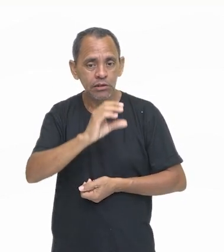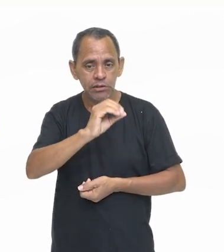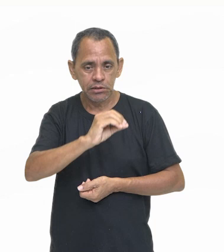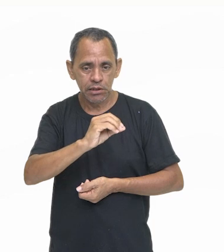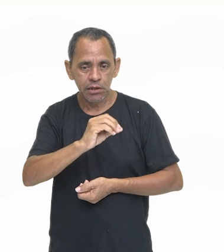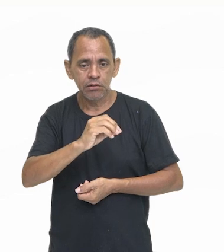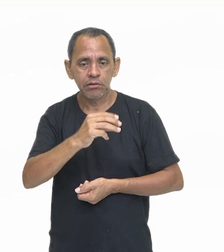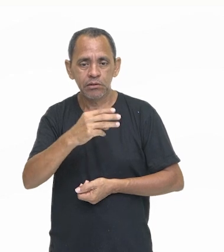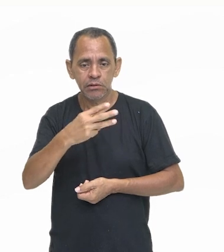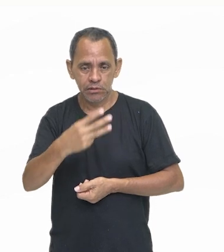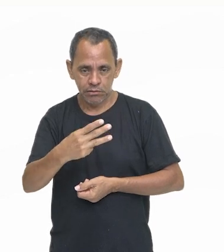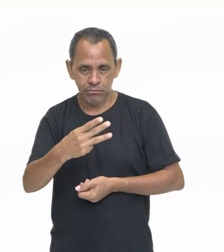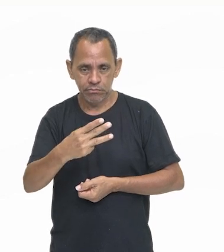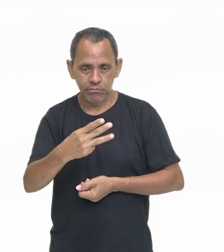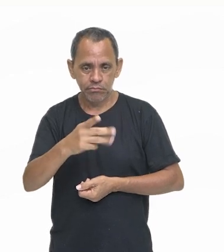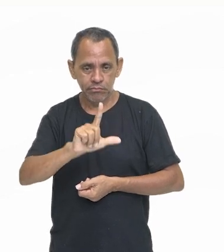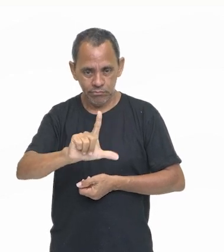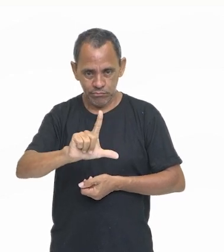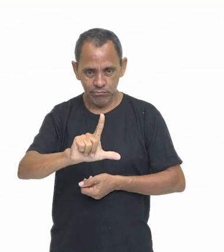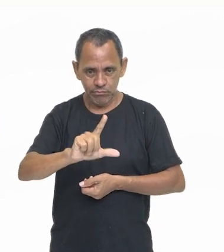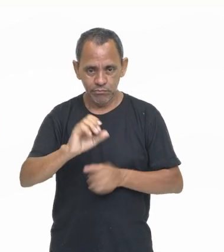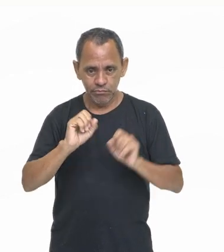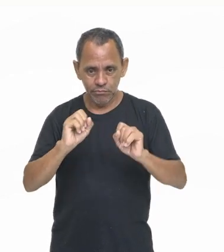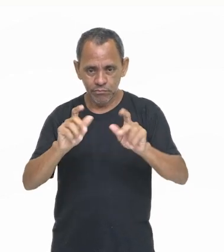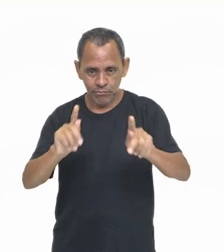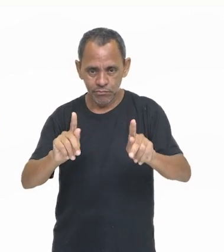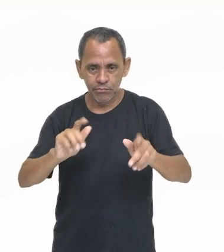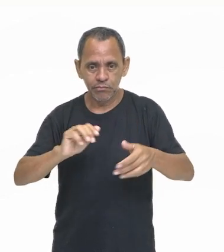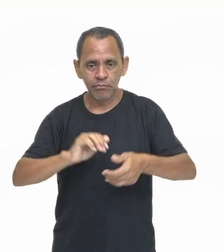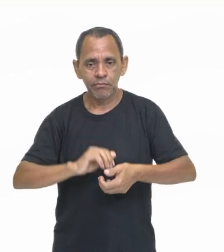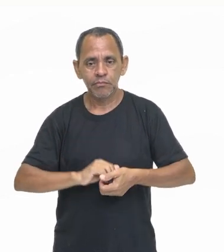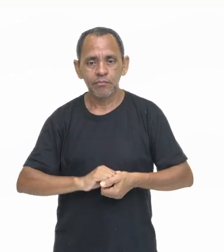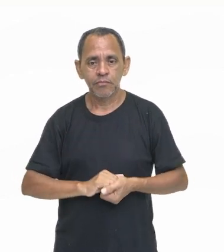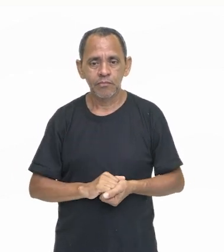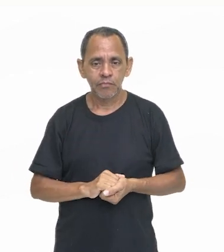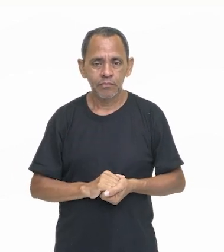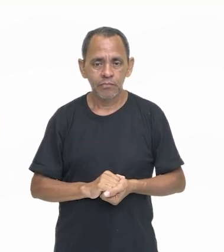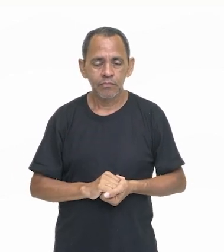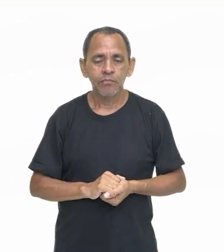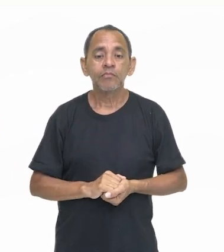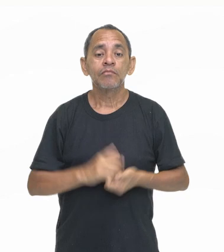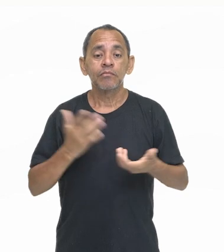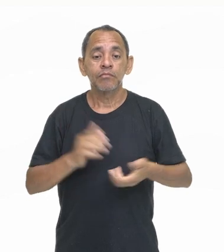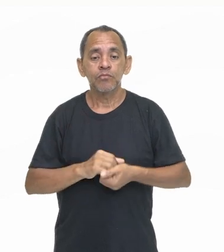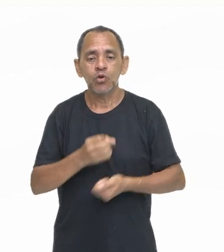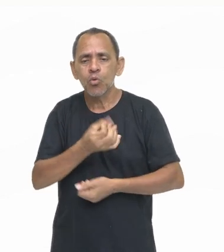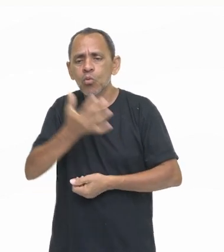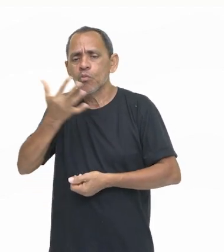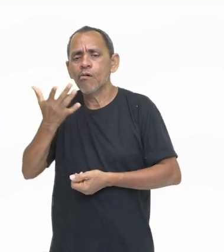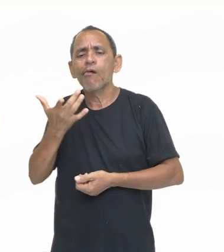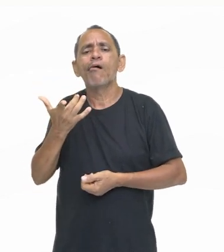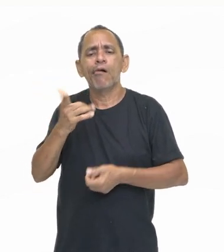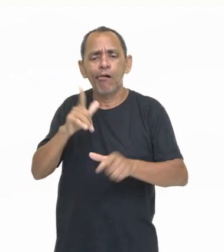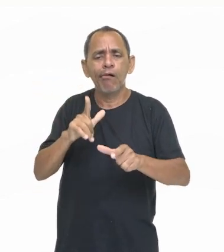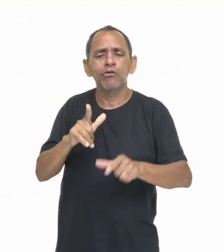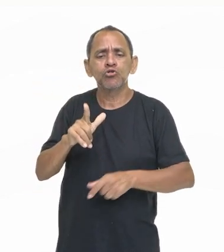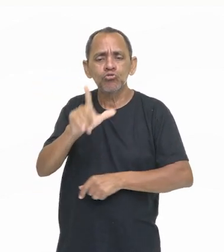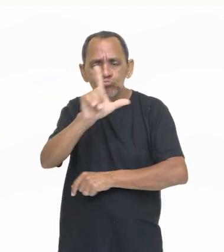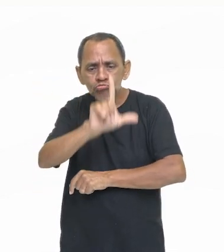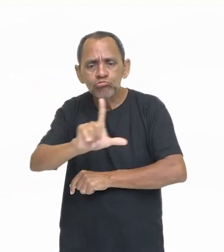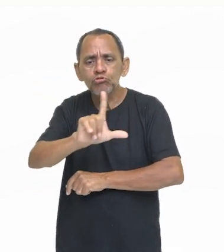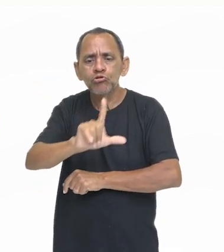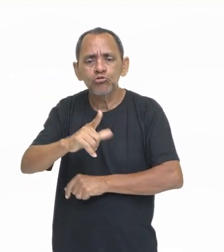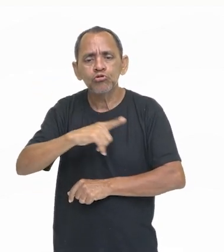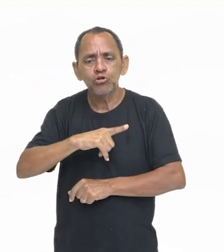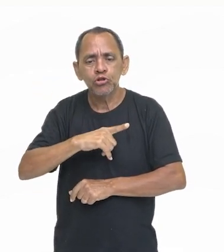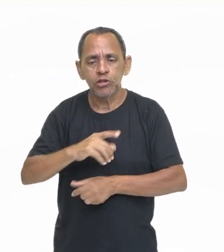0,03 litro, certo? Então, quantos litros ele possui? Ele possui